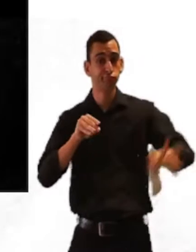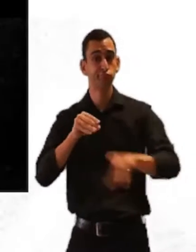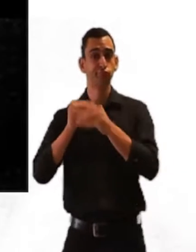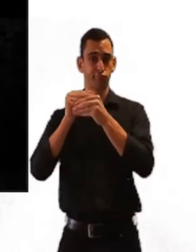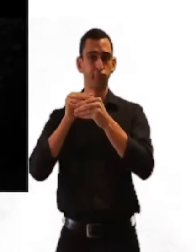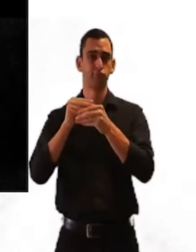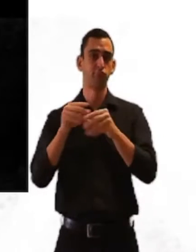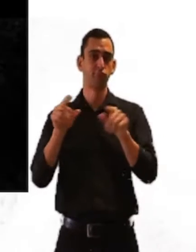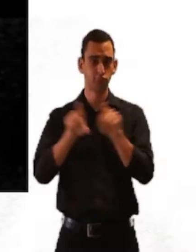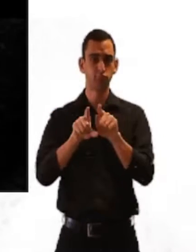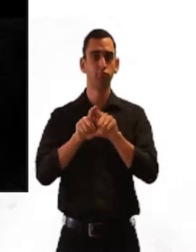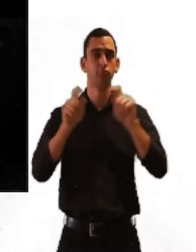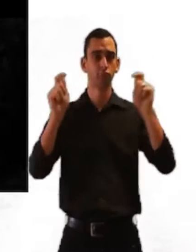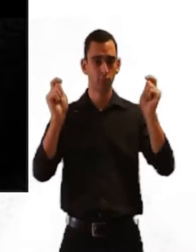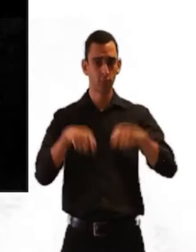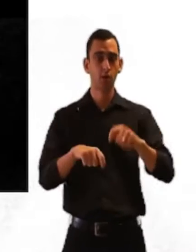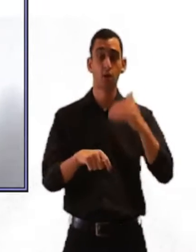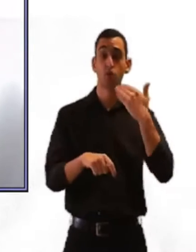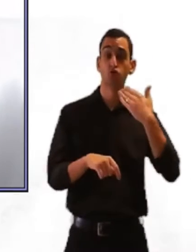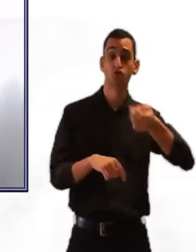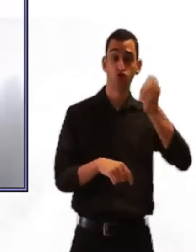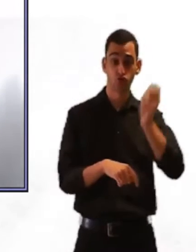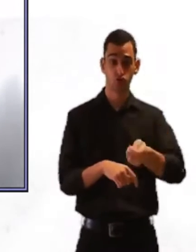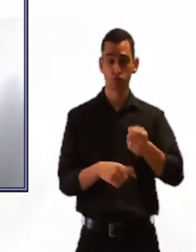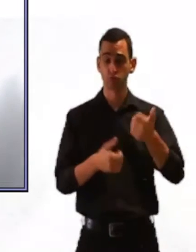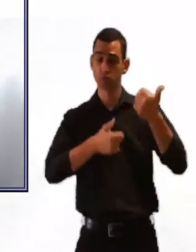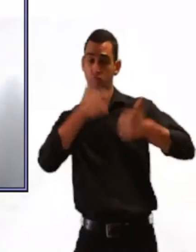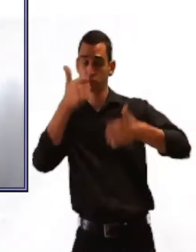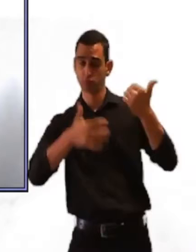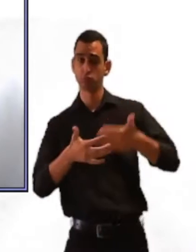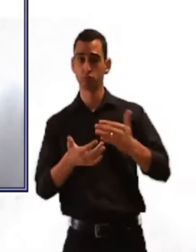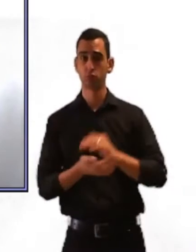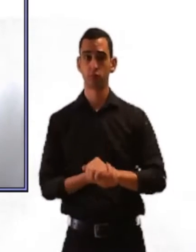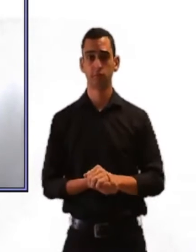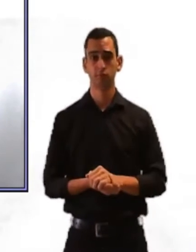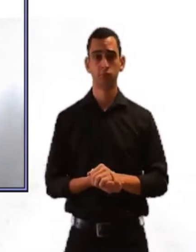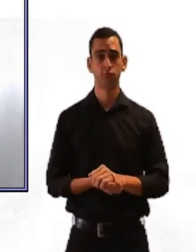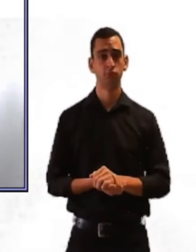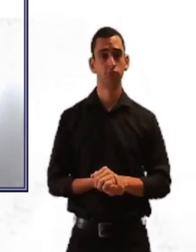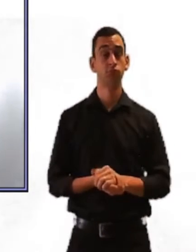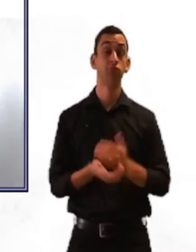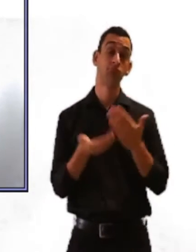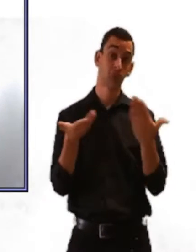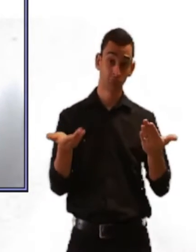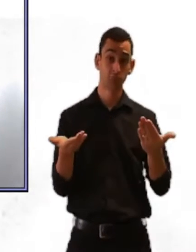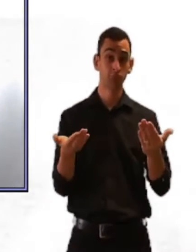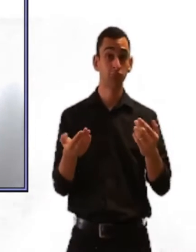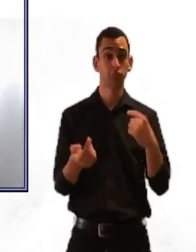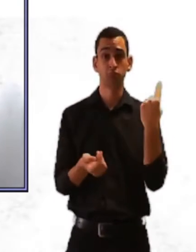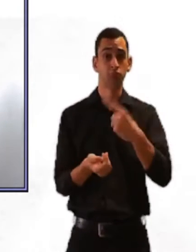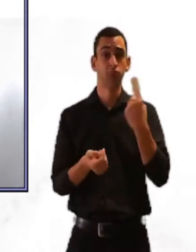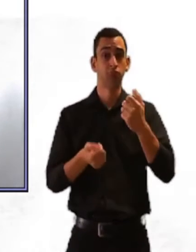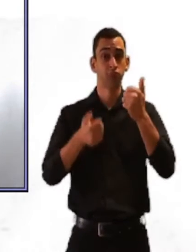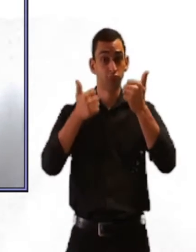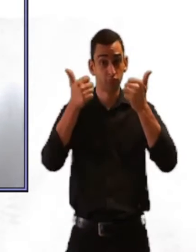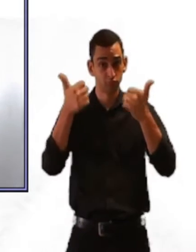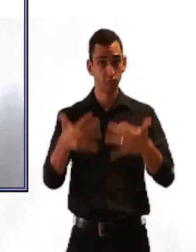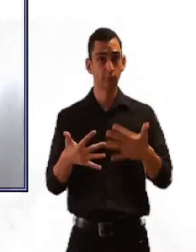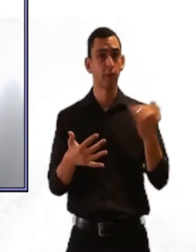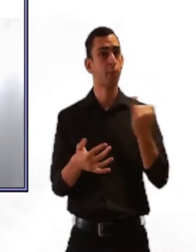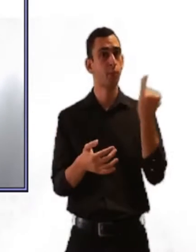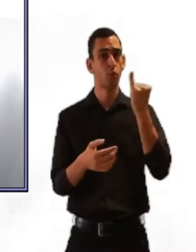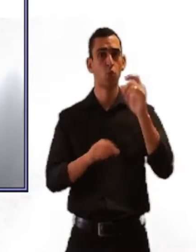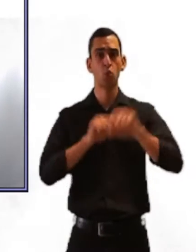eficazmente na convicção do juiz. O que que é interessante nós tratarmos aqui? Esse